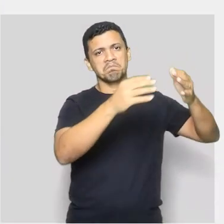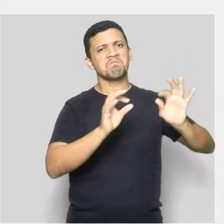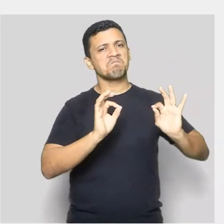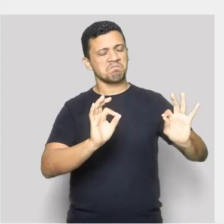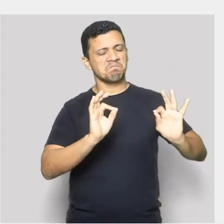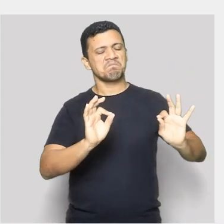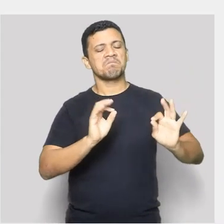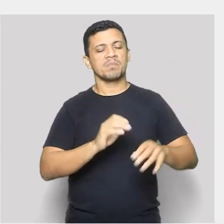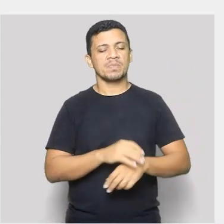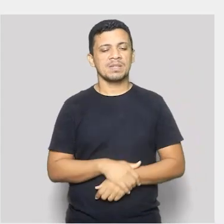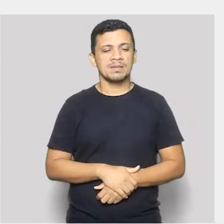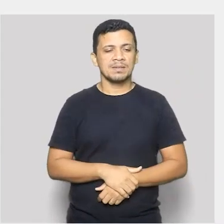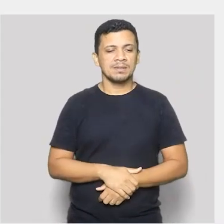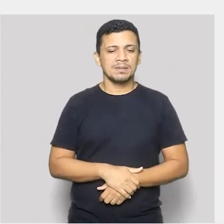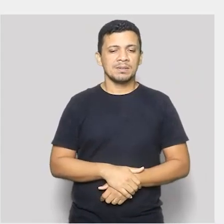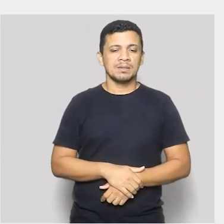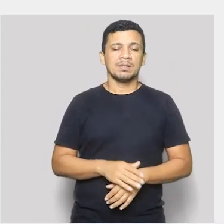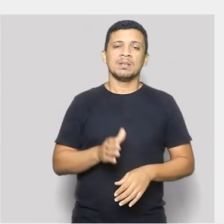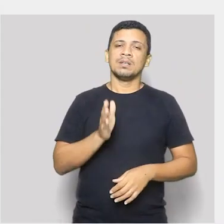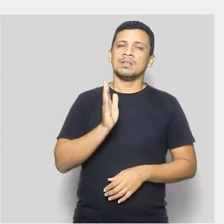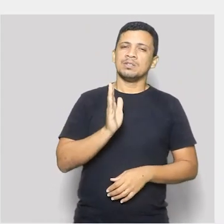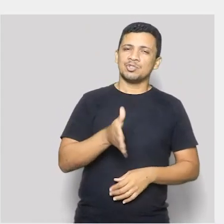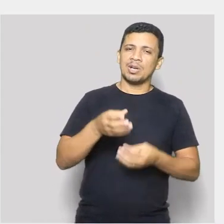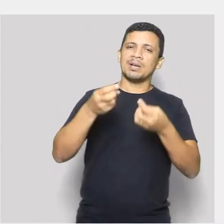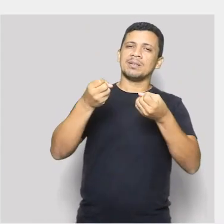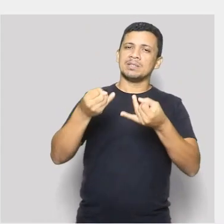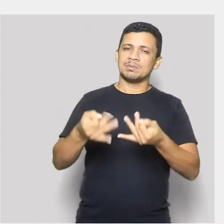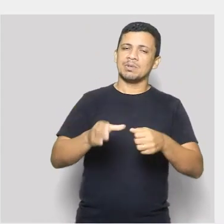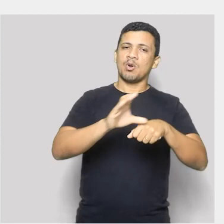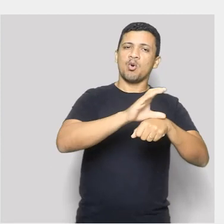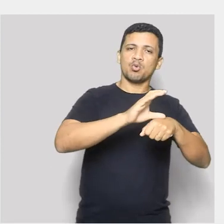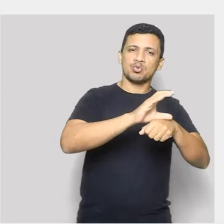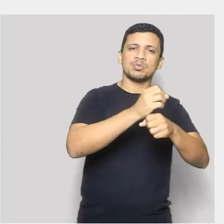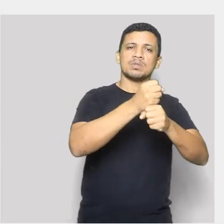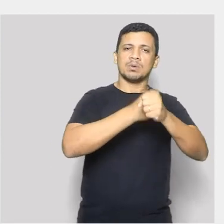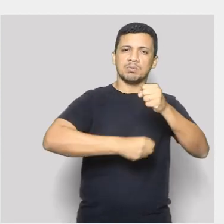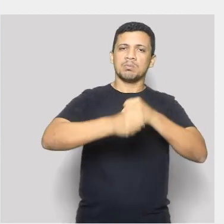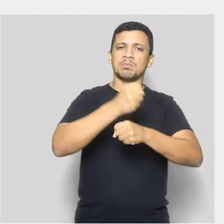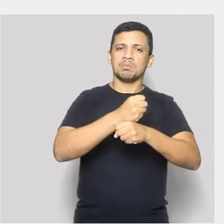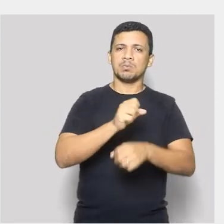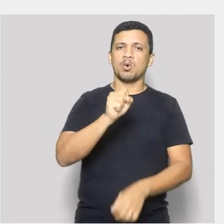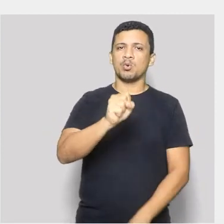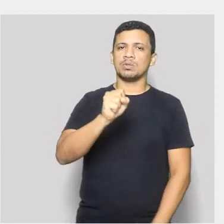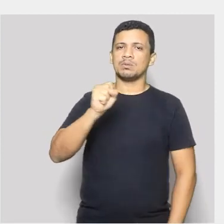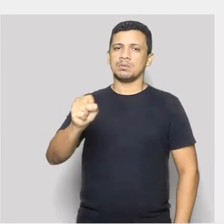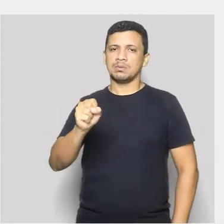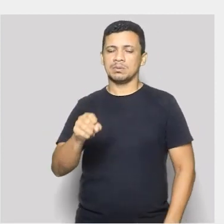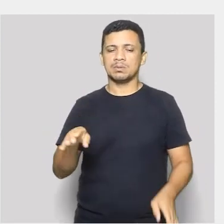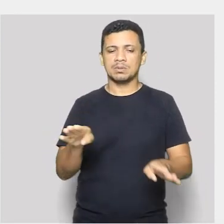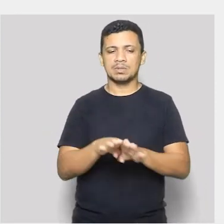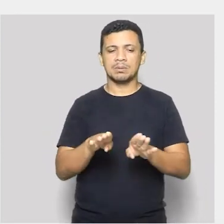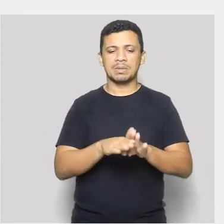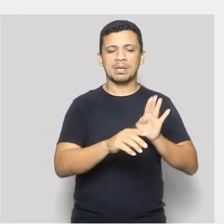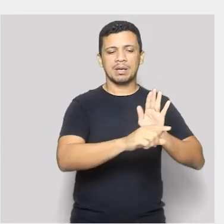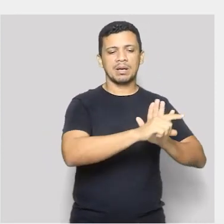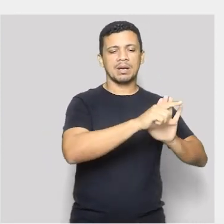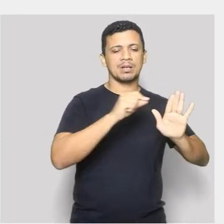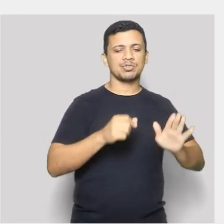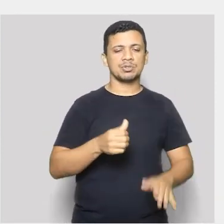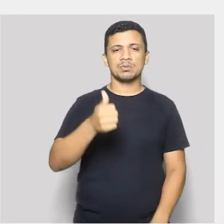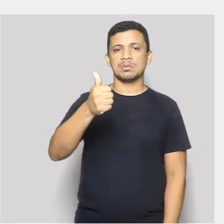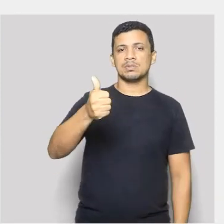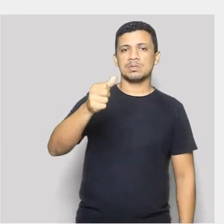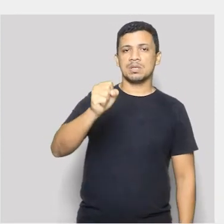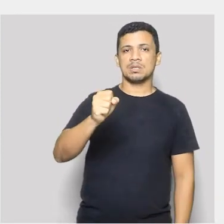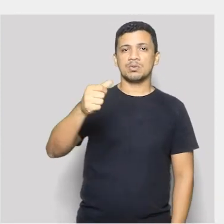estado. E aí, como a gente já falou da Constituição Federal de 88, é interessante a gente falar sobre o artigo 182